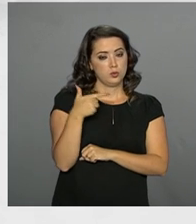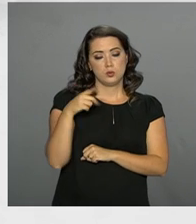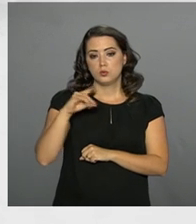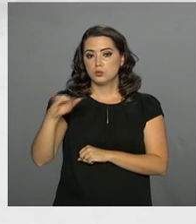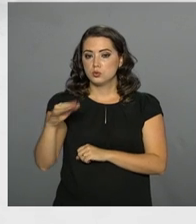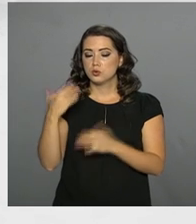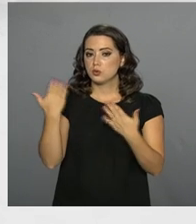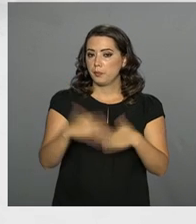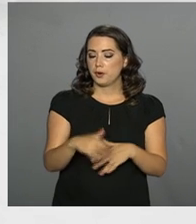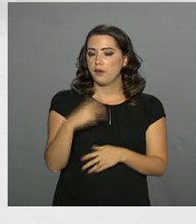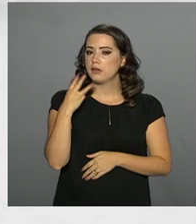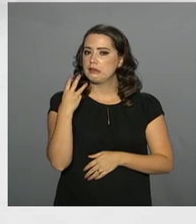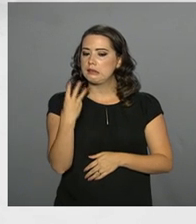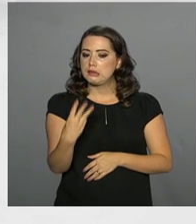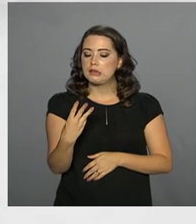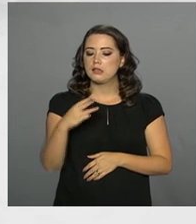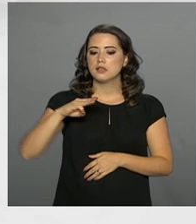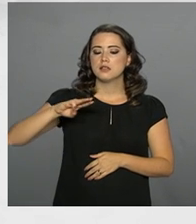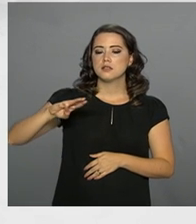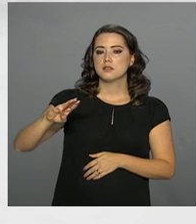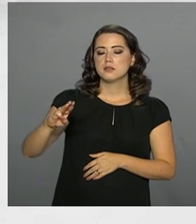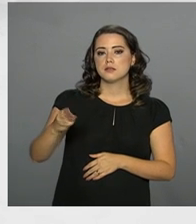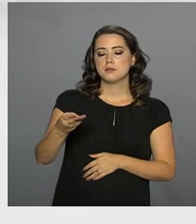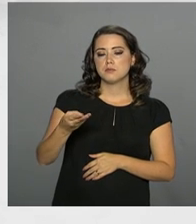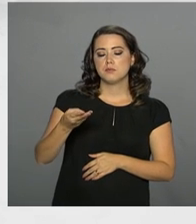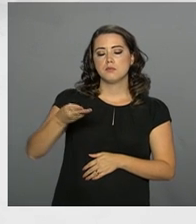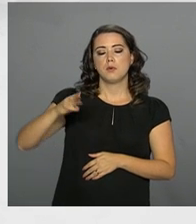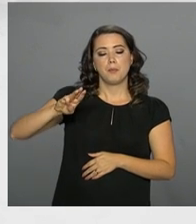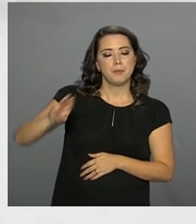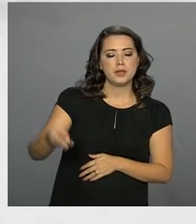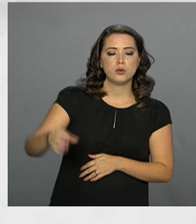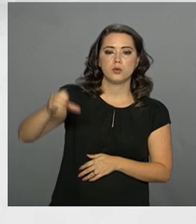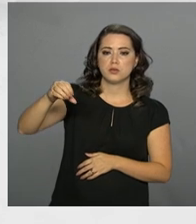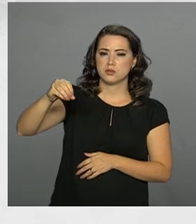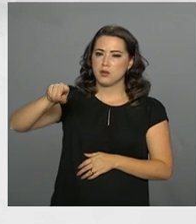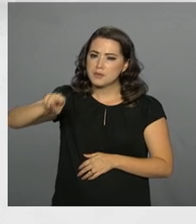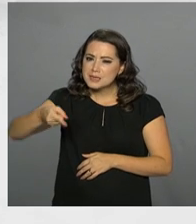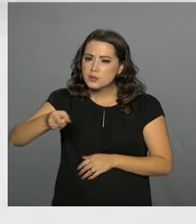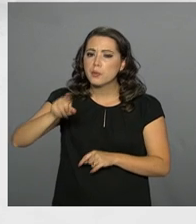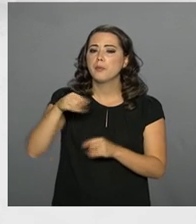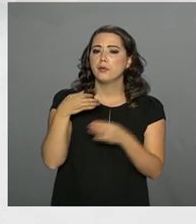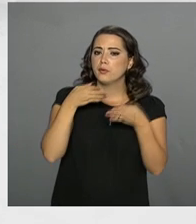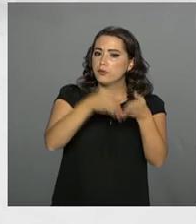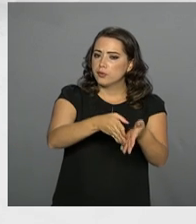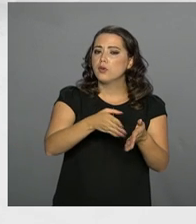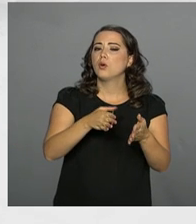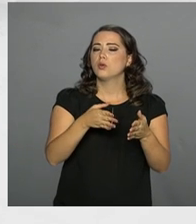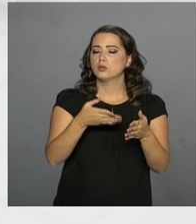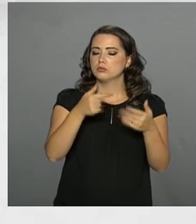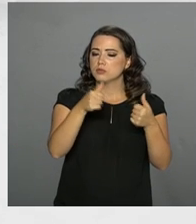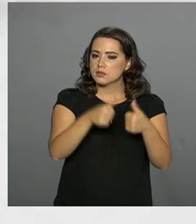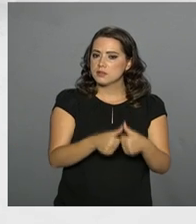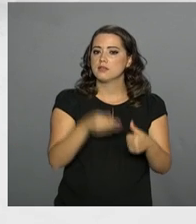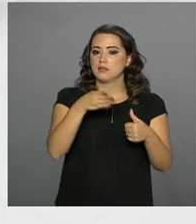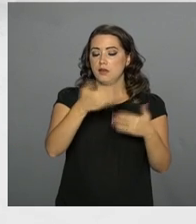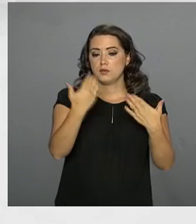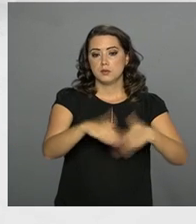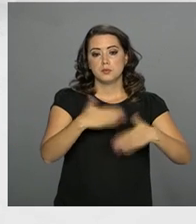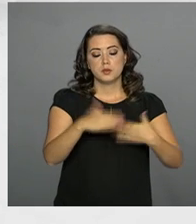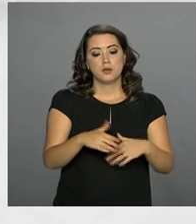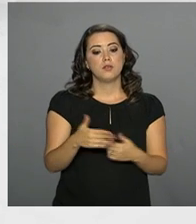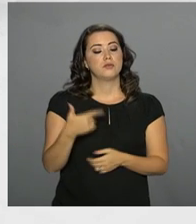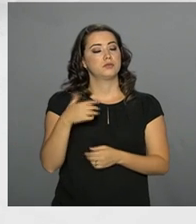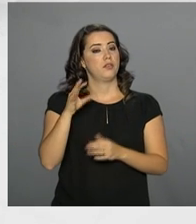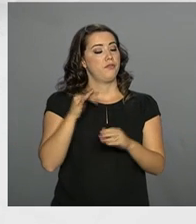provas 3 milhões e 900 mil compareceram à ausência registrada foi de 29,2 por cento os